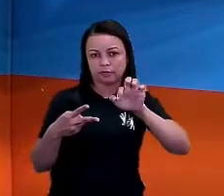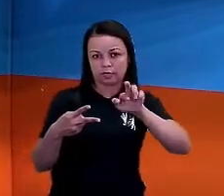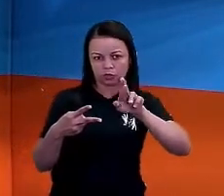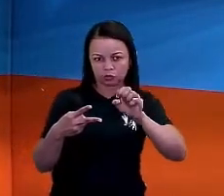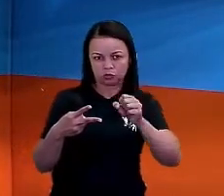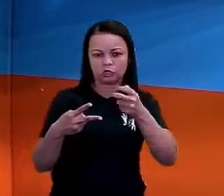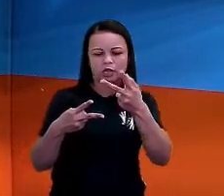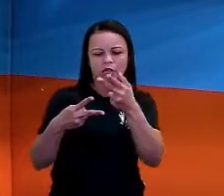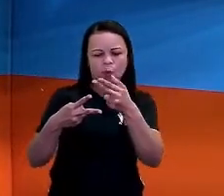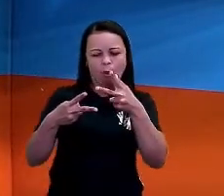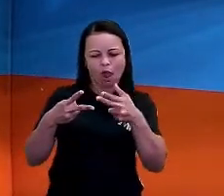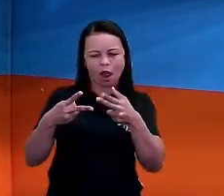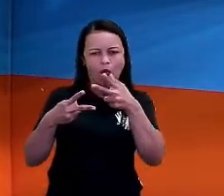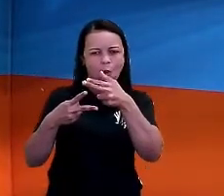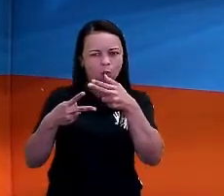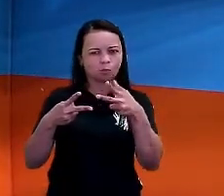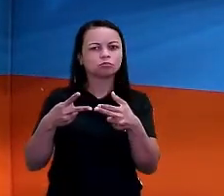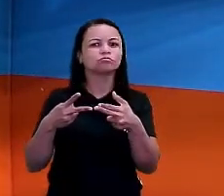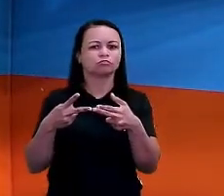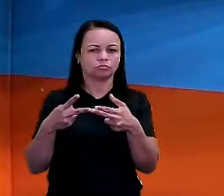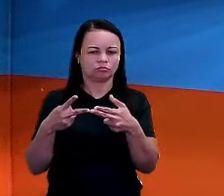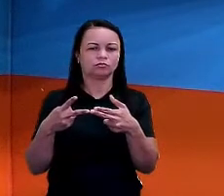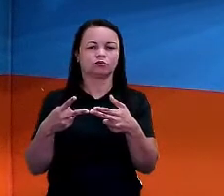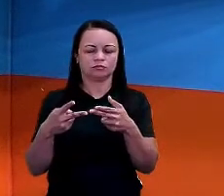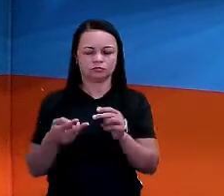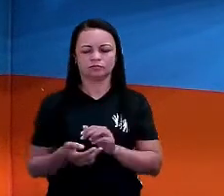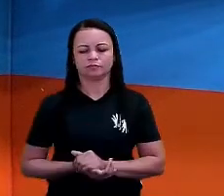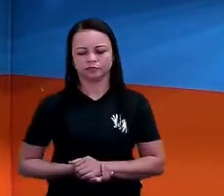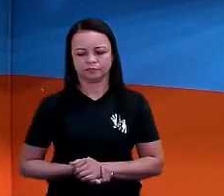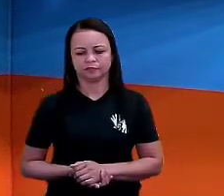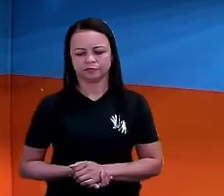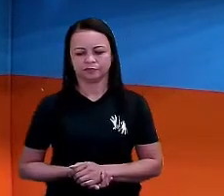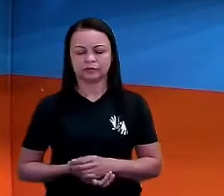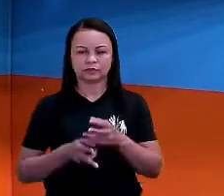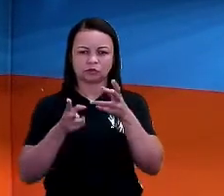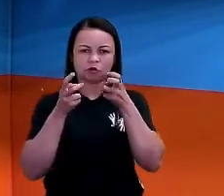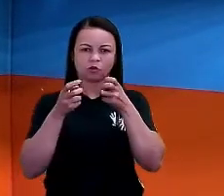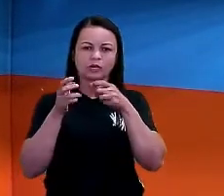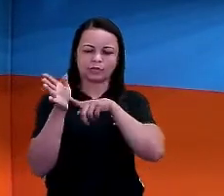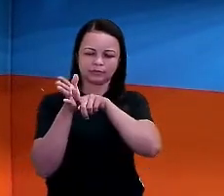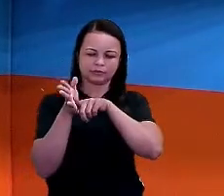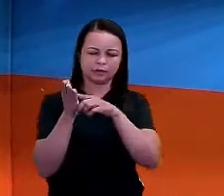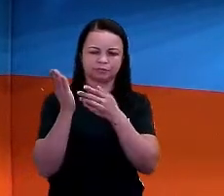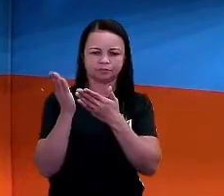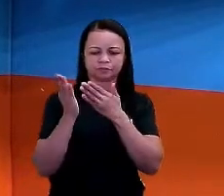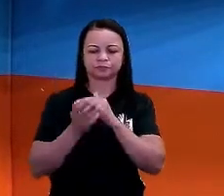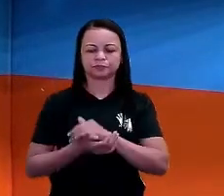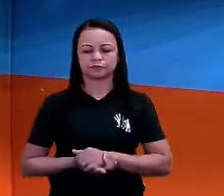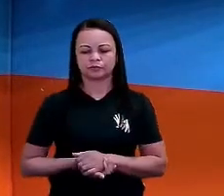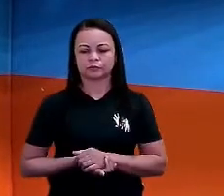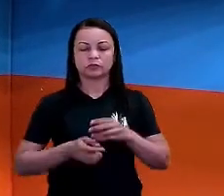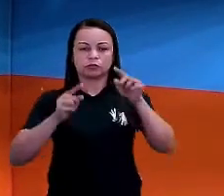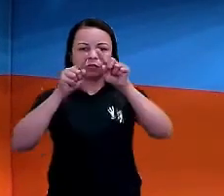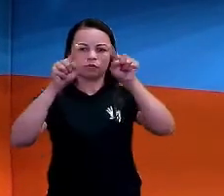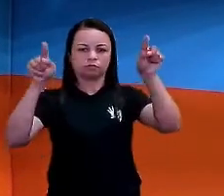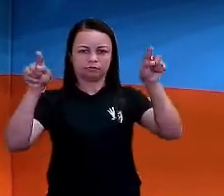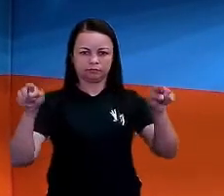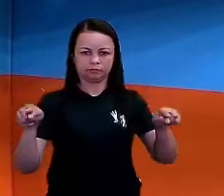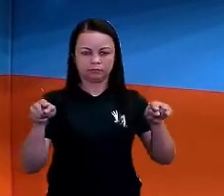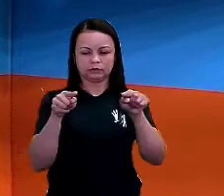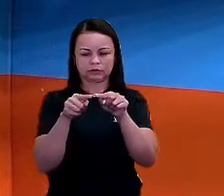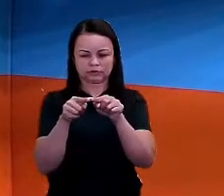ou seja, são ao mesmo tempo equiláteros e equiângulos. Então, vamos analisar aqui, ó, o retângulo,